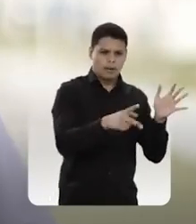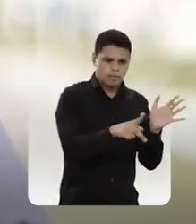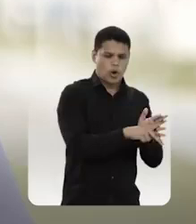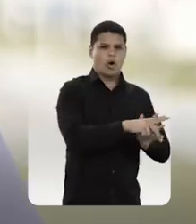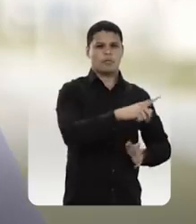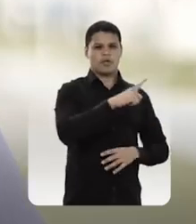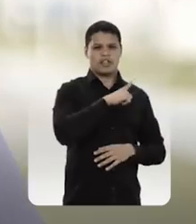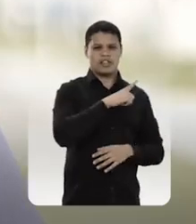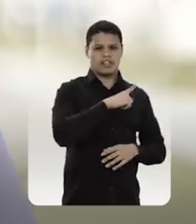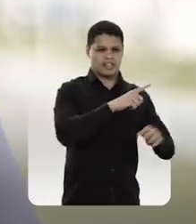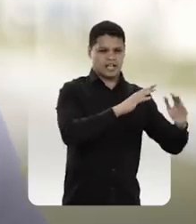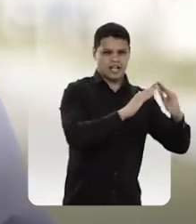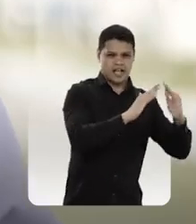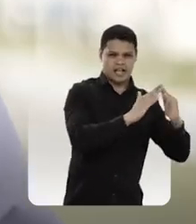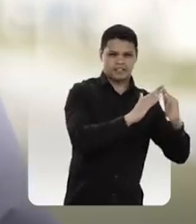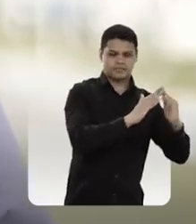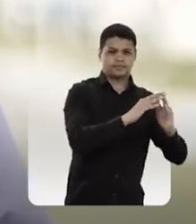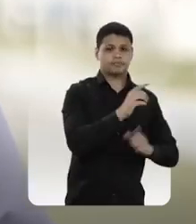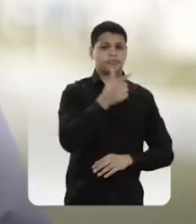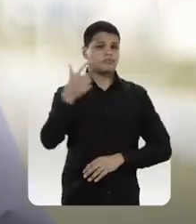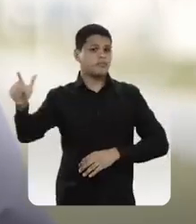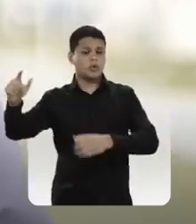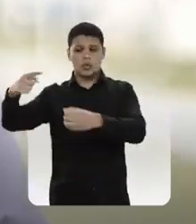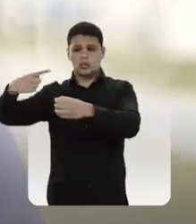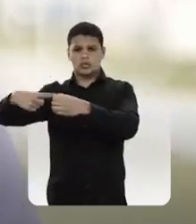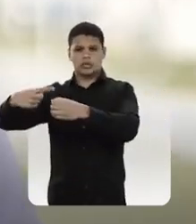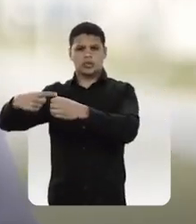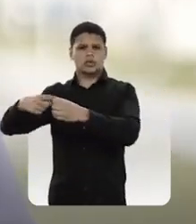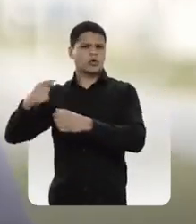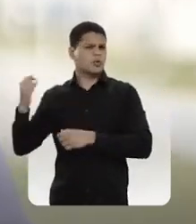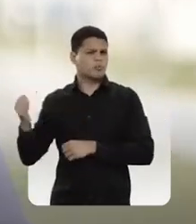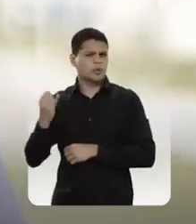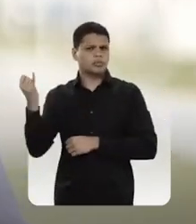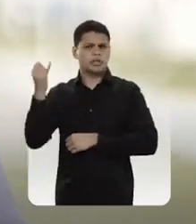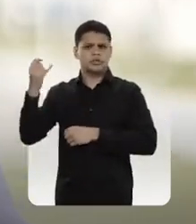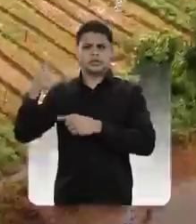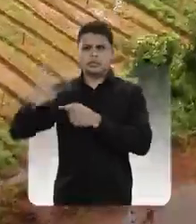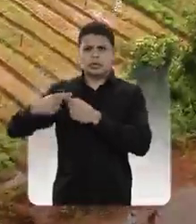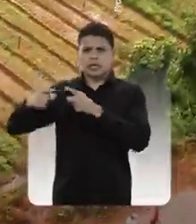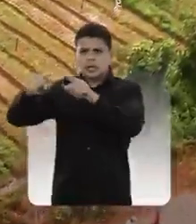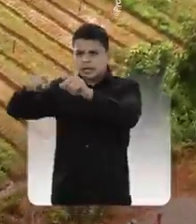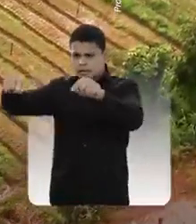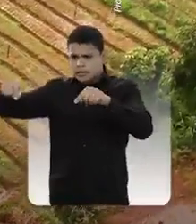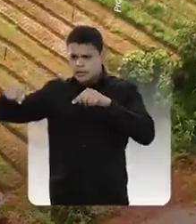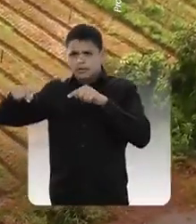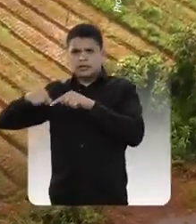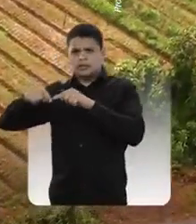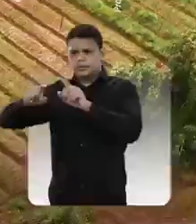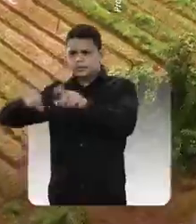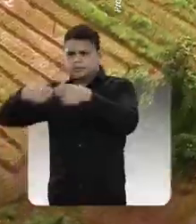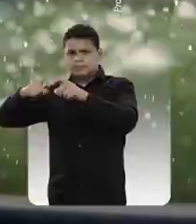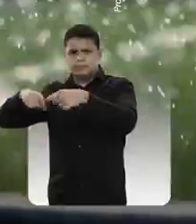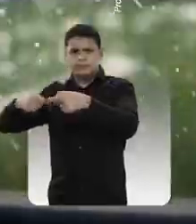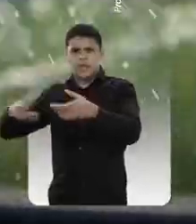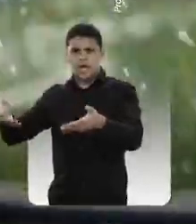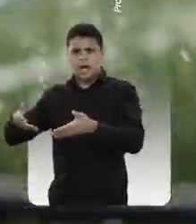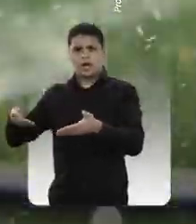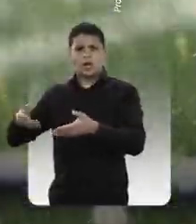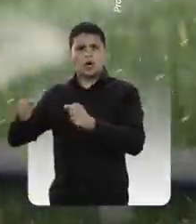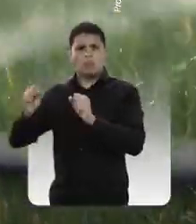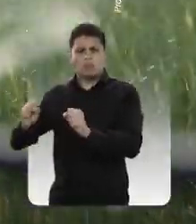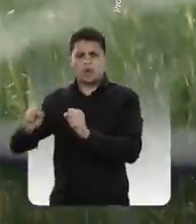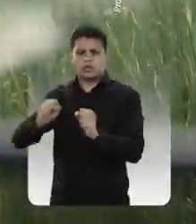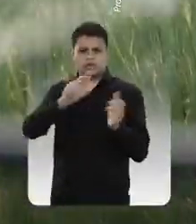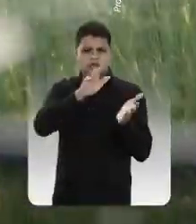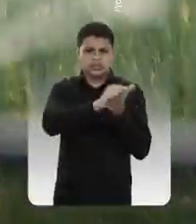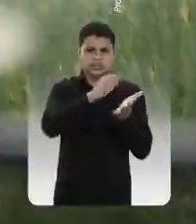são donas das suas casas. E no interior, isso é muito importante, porque o seu pedaço de terra me permitirá agora,